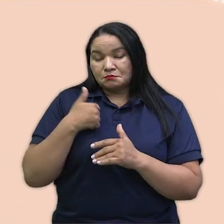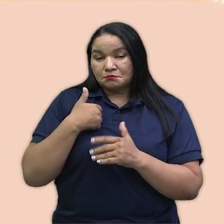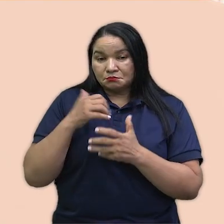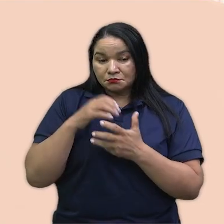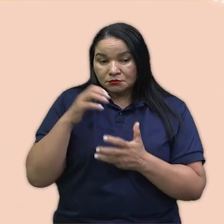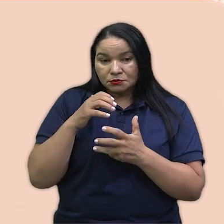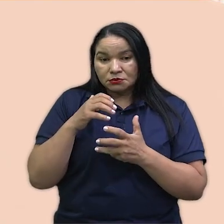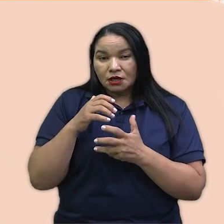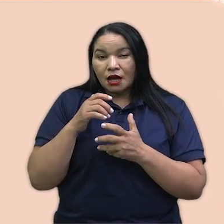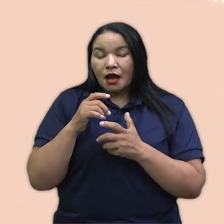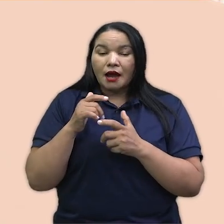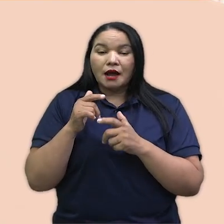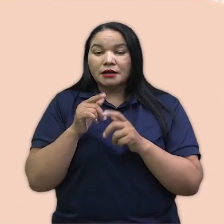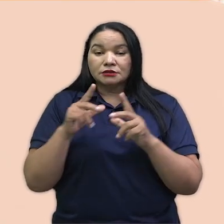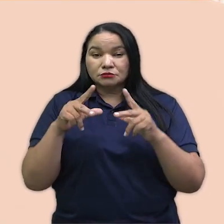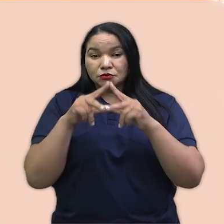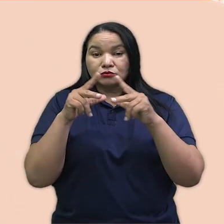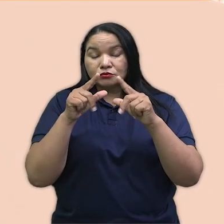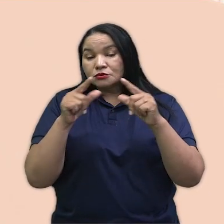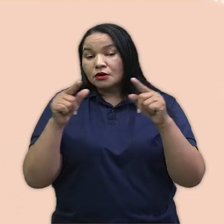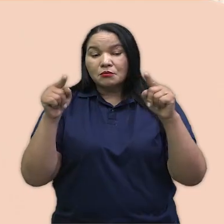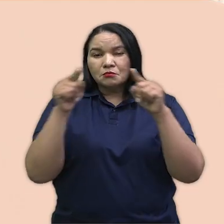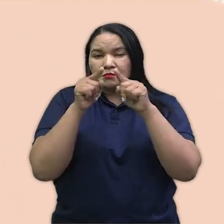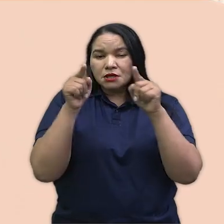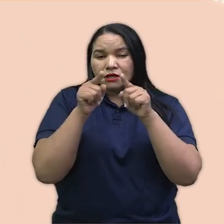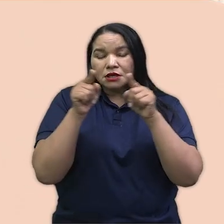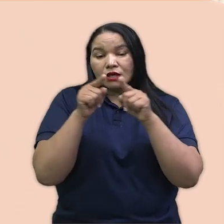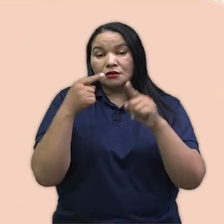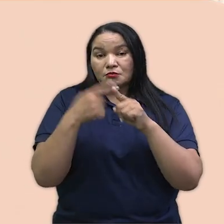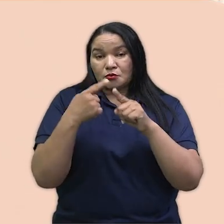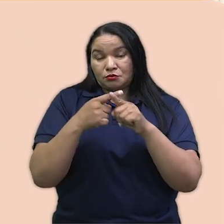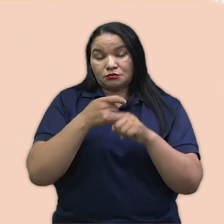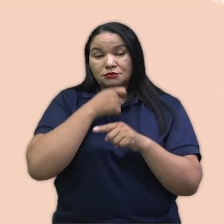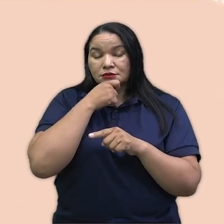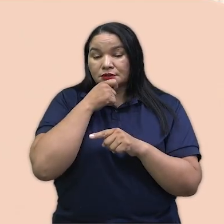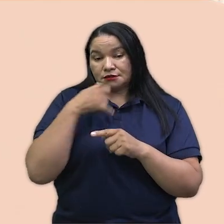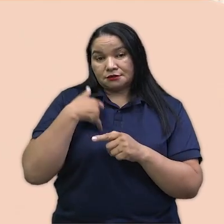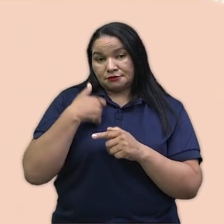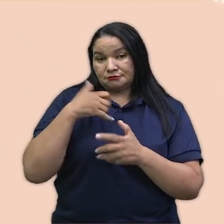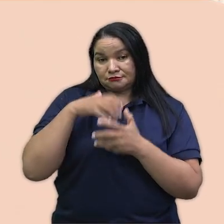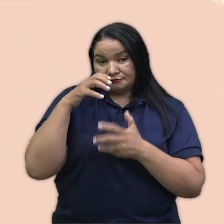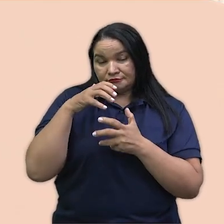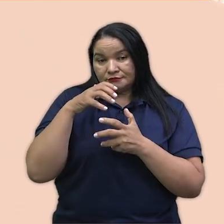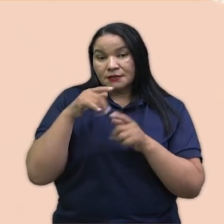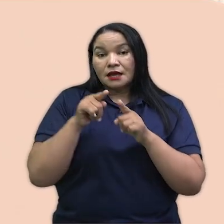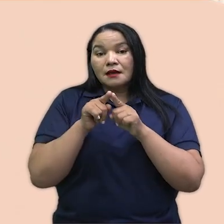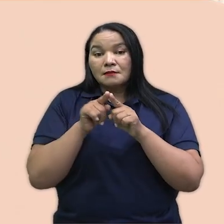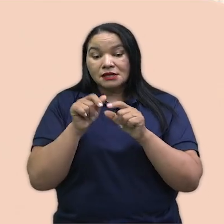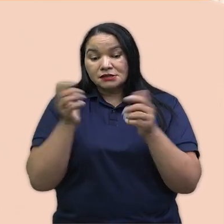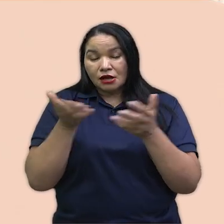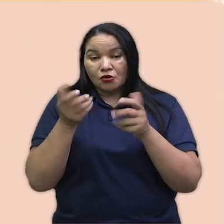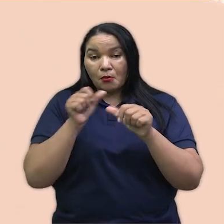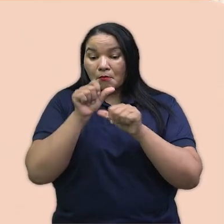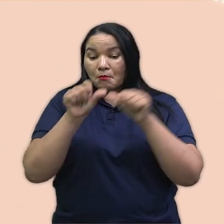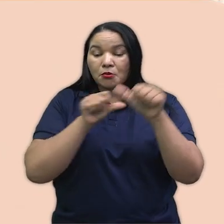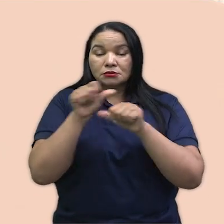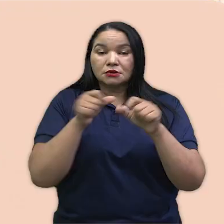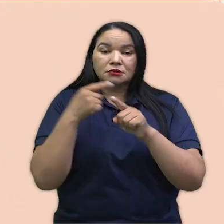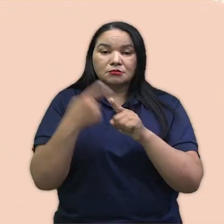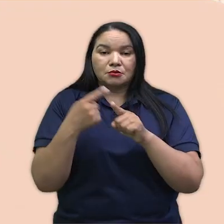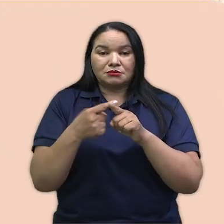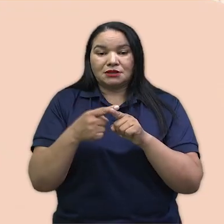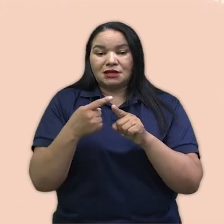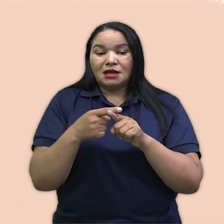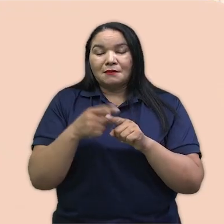e bem pequena no topo ali por conta dos idosos. Isso está mudando, gente. Pode ser que futuramente ali a